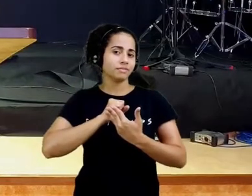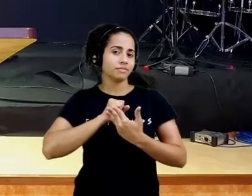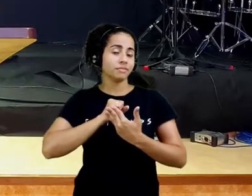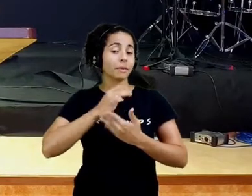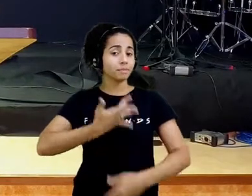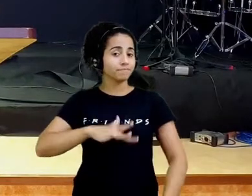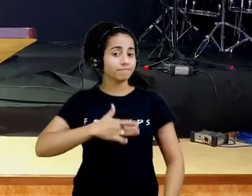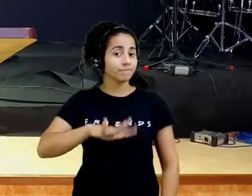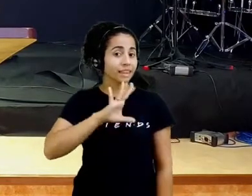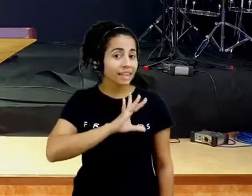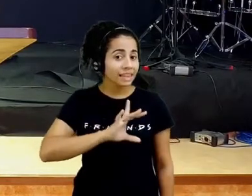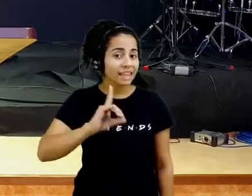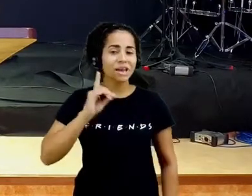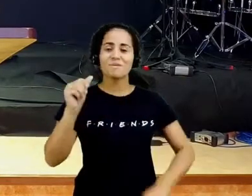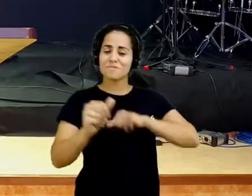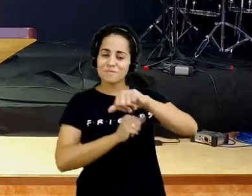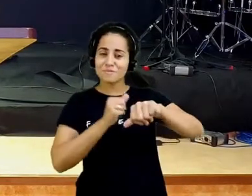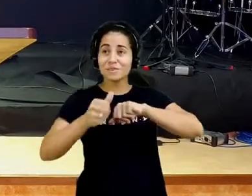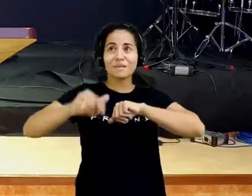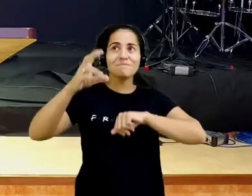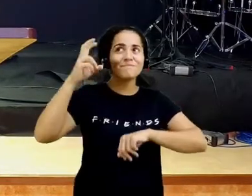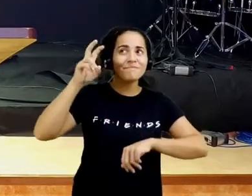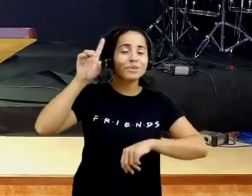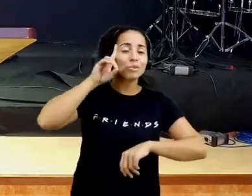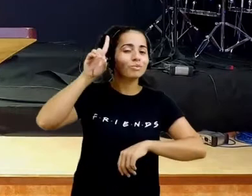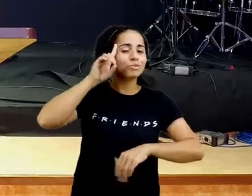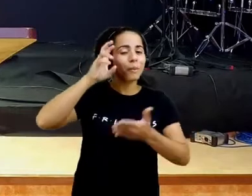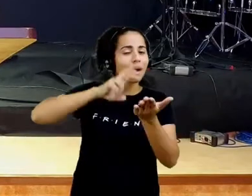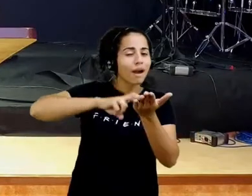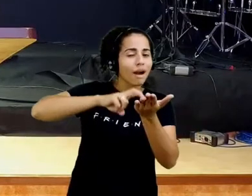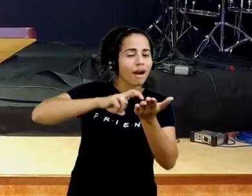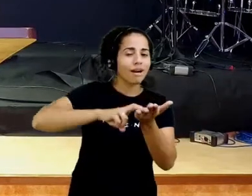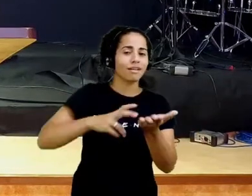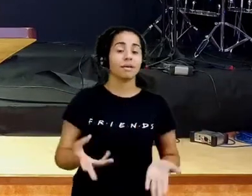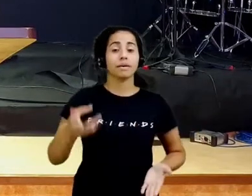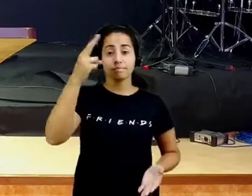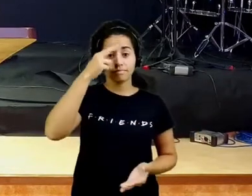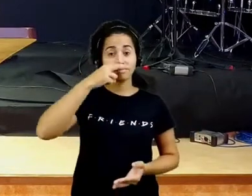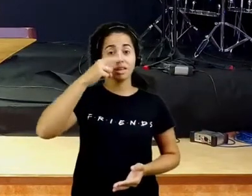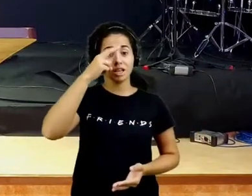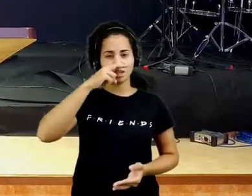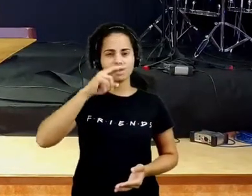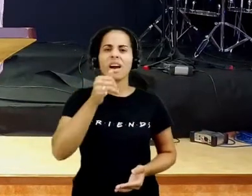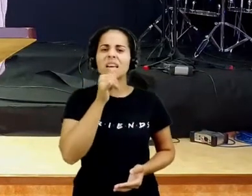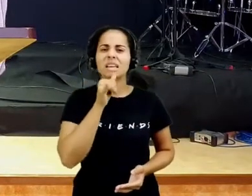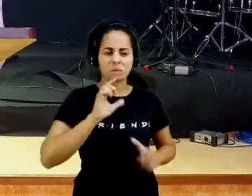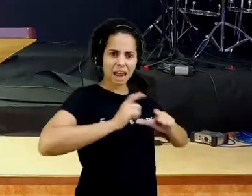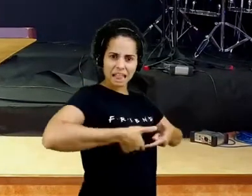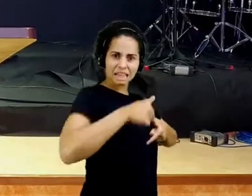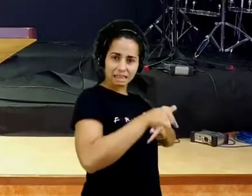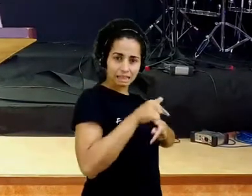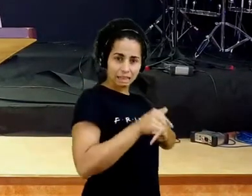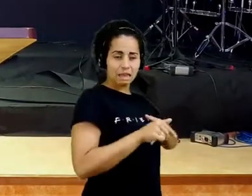A misericórdia de Deus se renova a cada manhã em nossas vidas. Mesmo os israelitas vivendo um